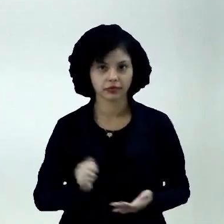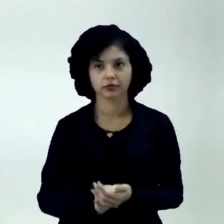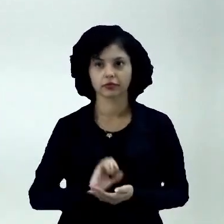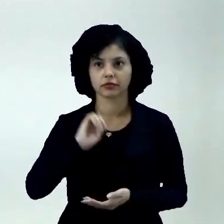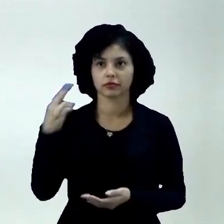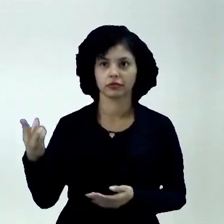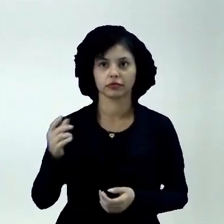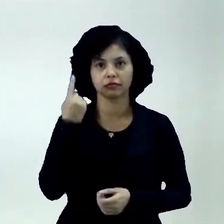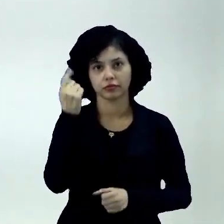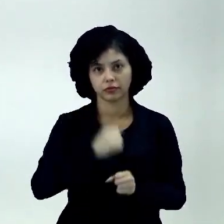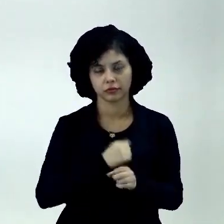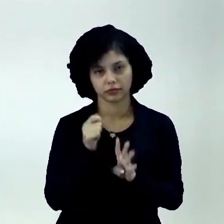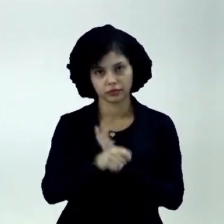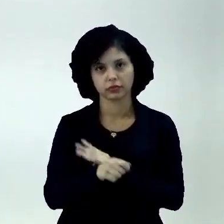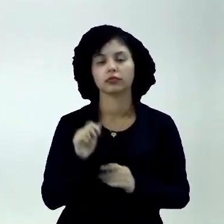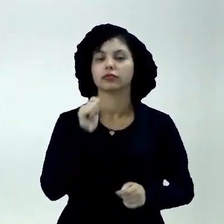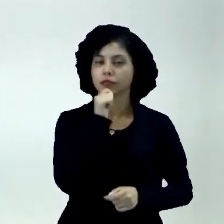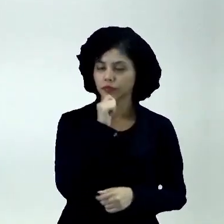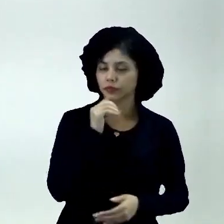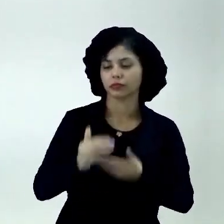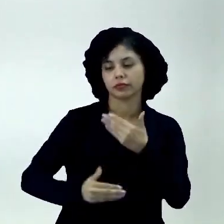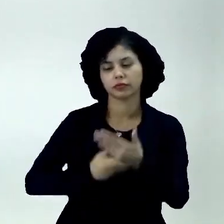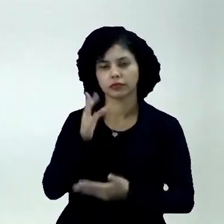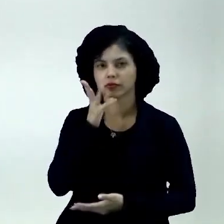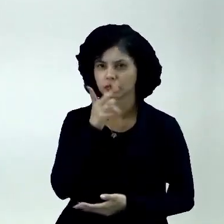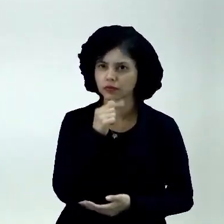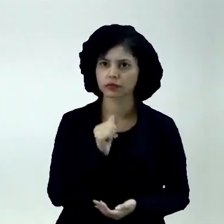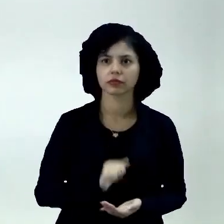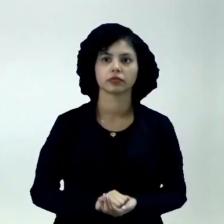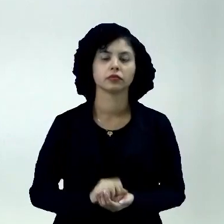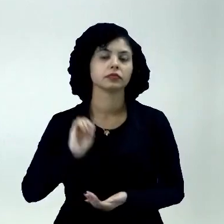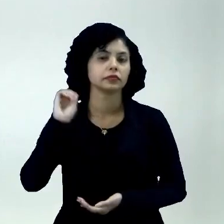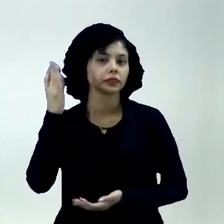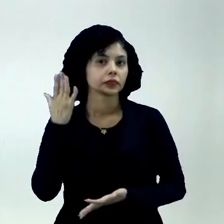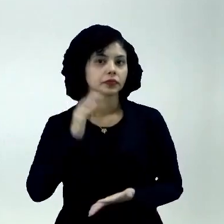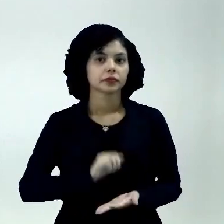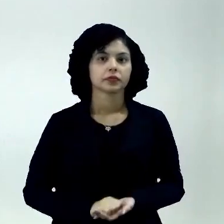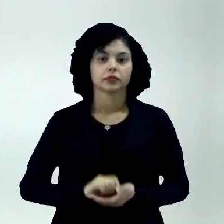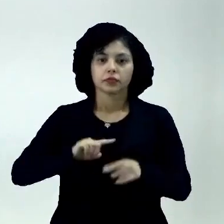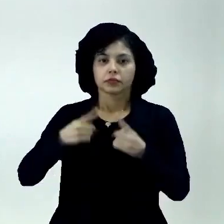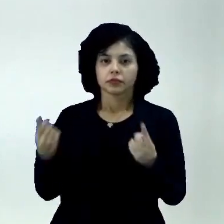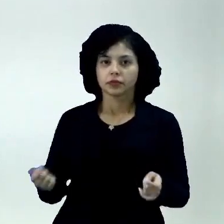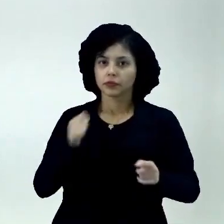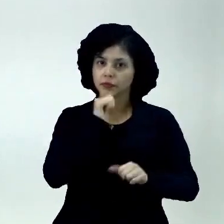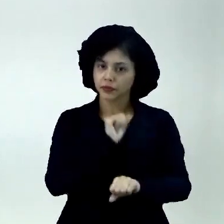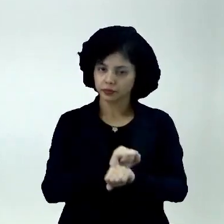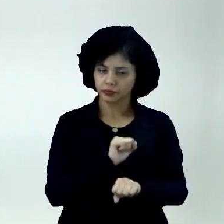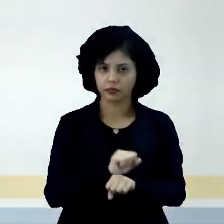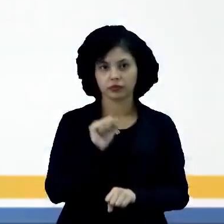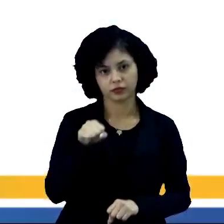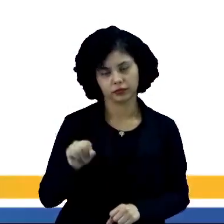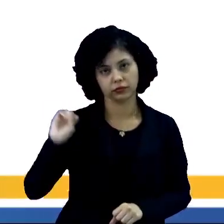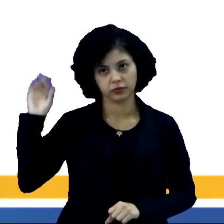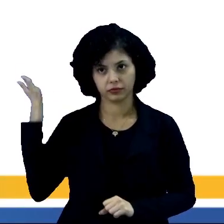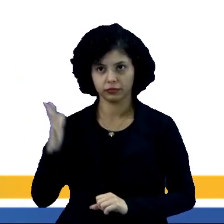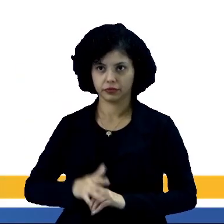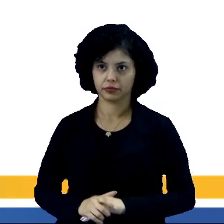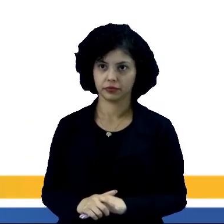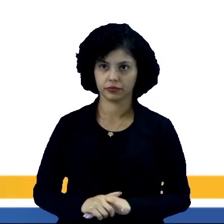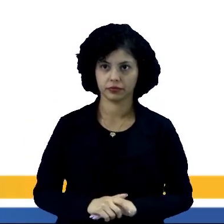ou talvez daqui a um mês. Ainda é um processo que vai demorar um certo tempo para acontecer, mas que é esperado sim que